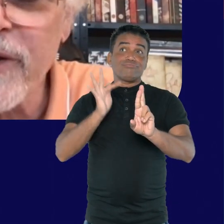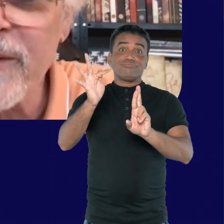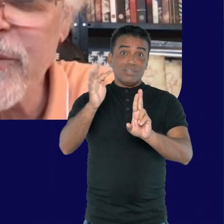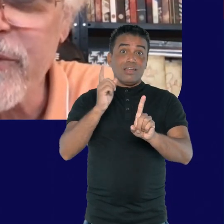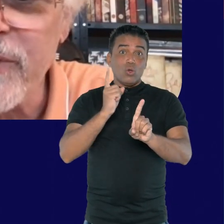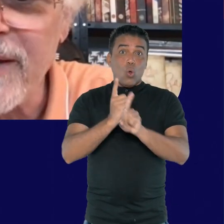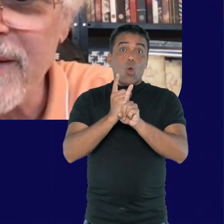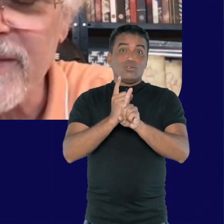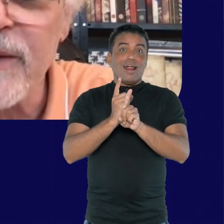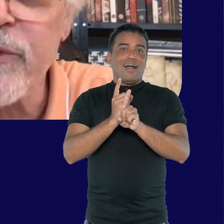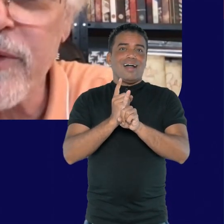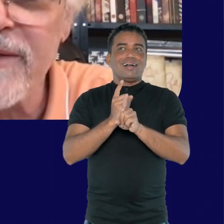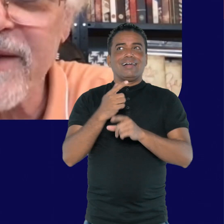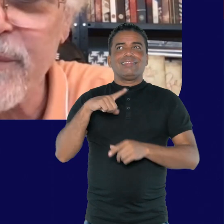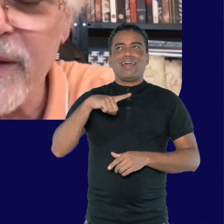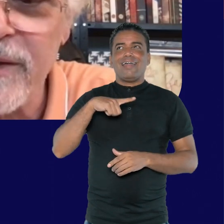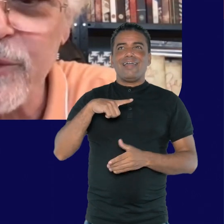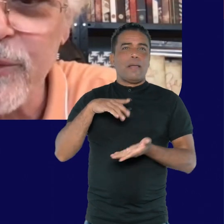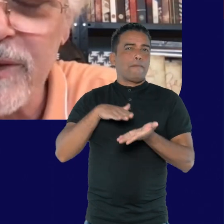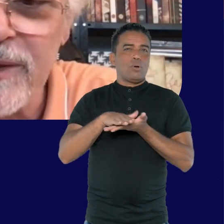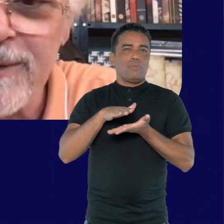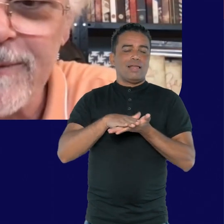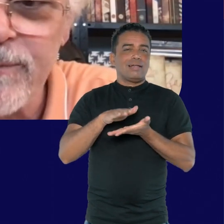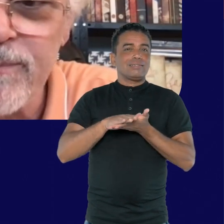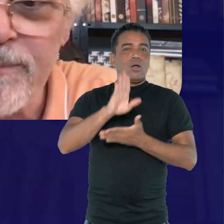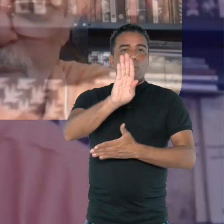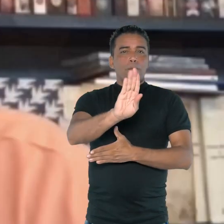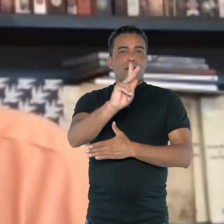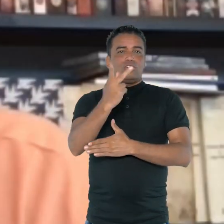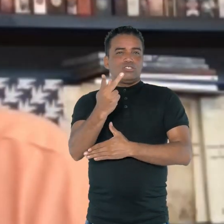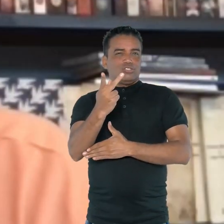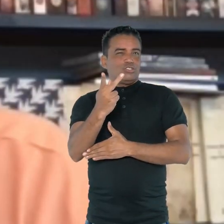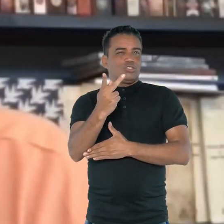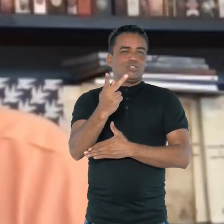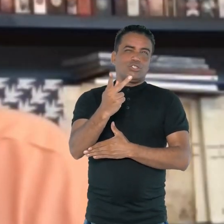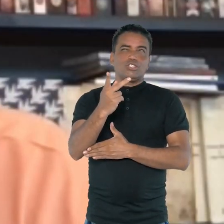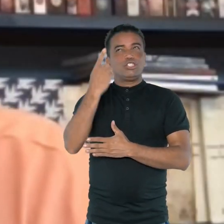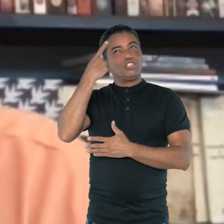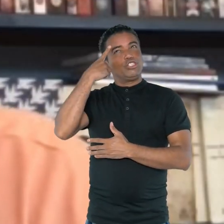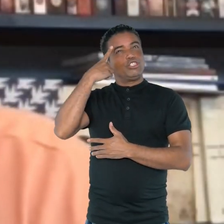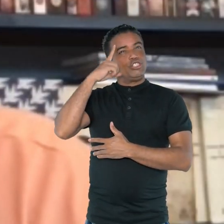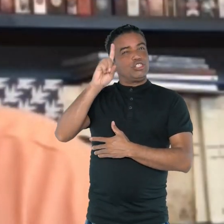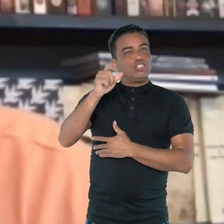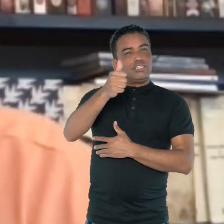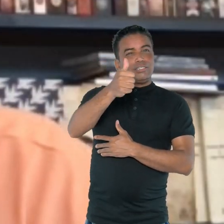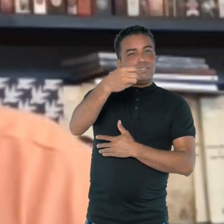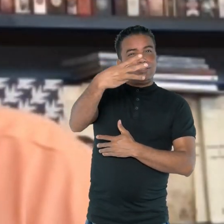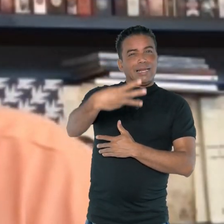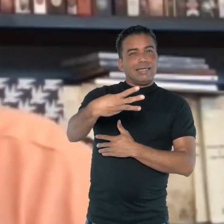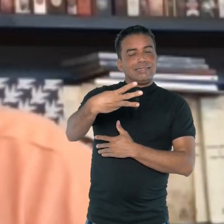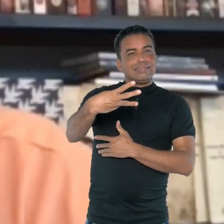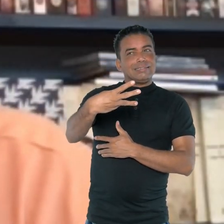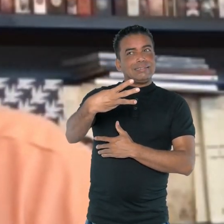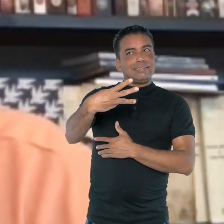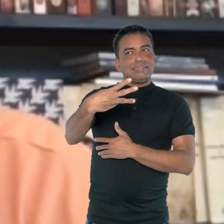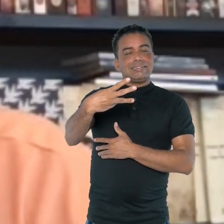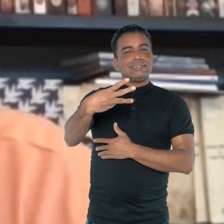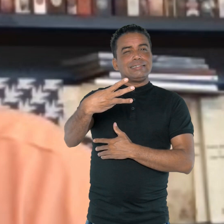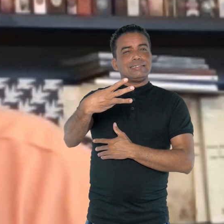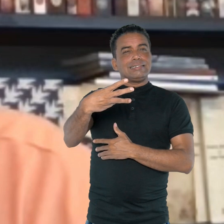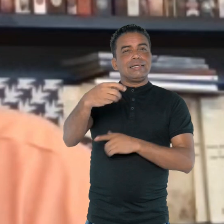Espero nos vermos. Temos um lançamento em Belo Horizonte, dia